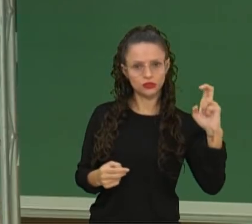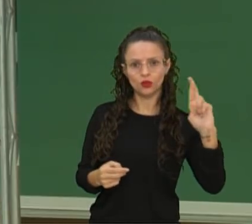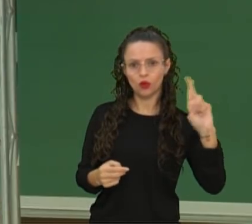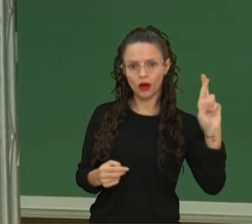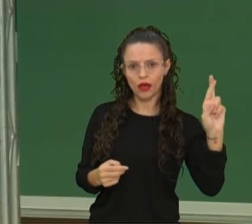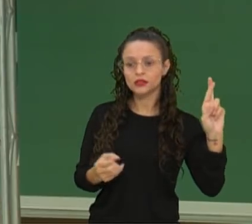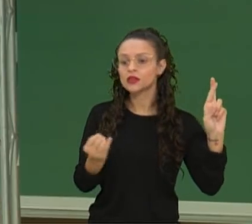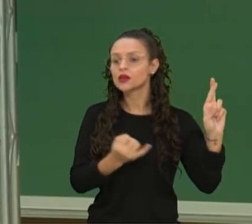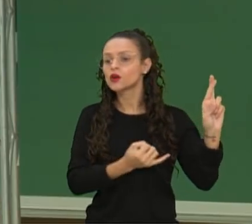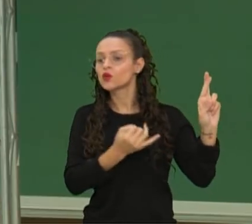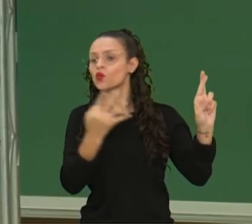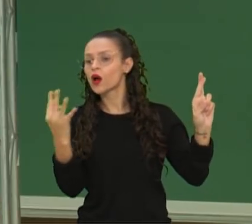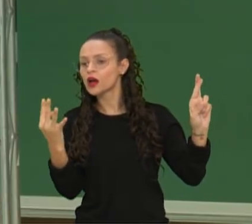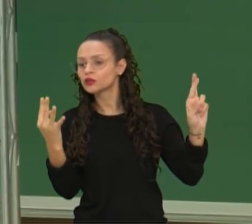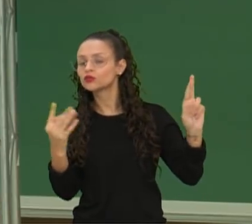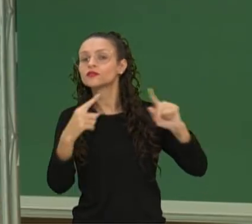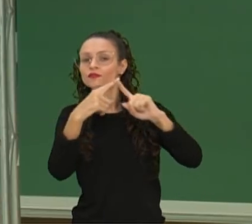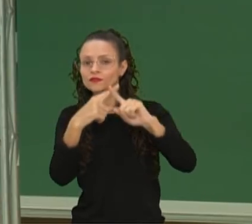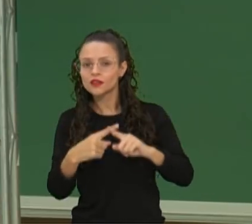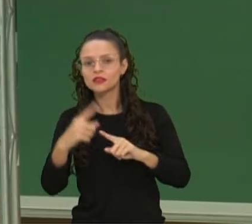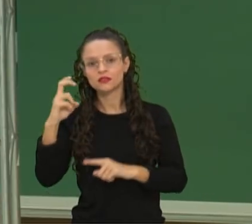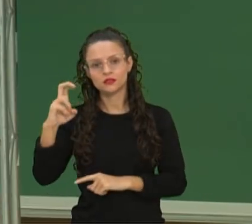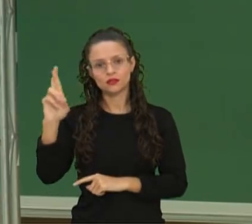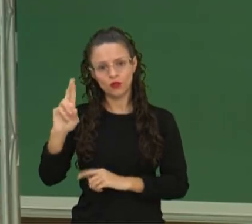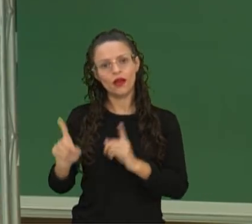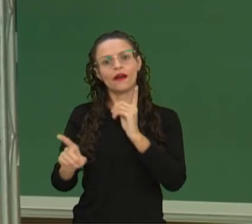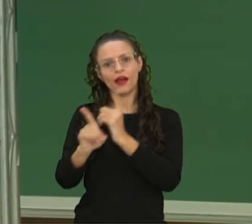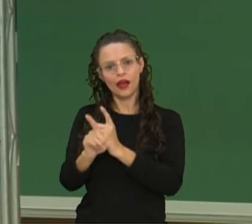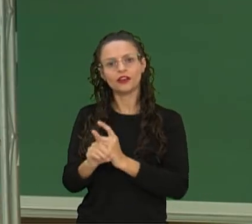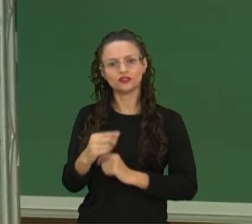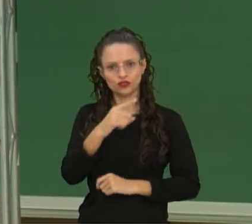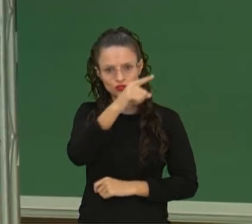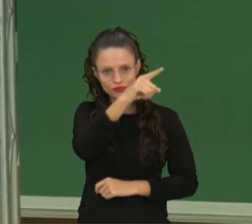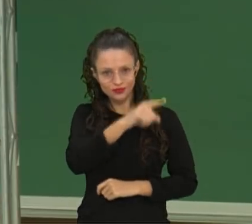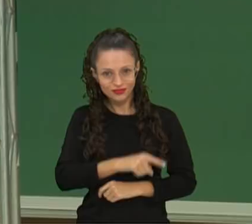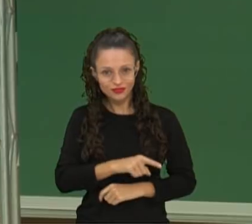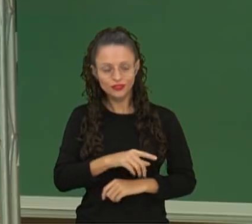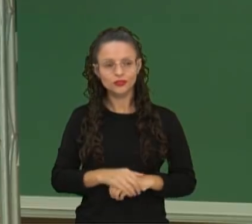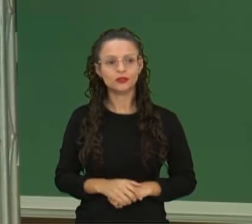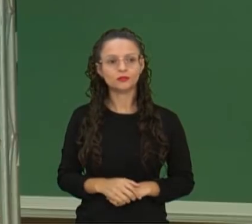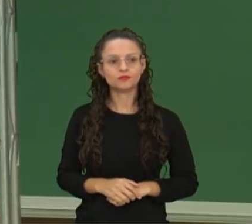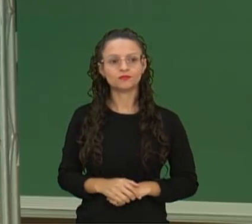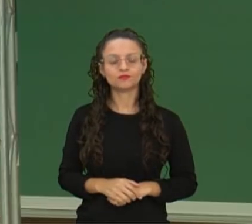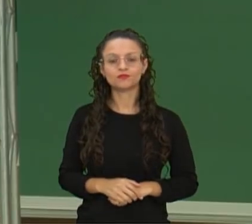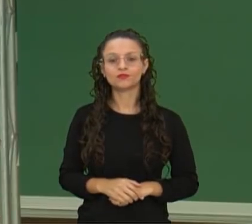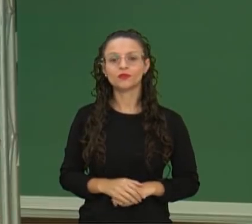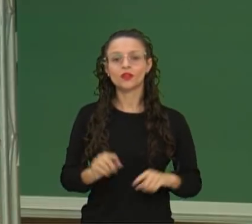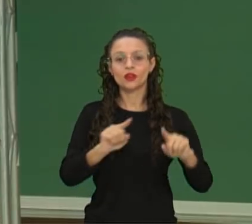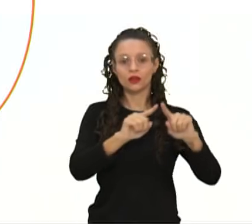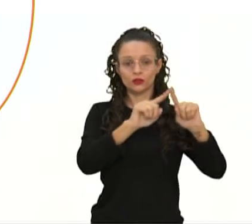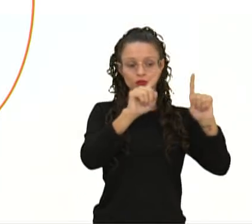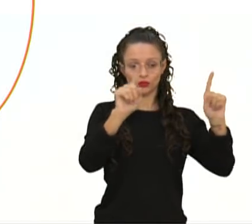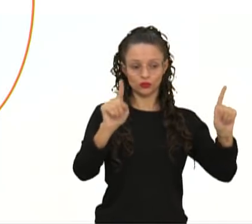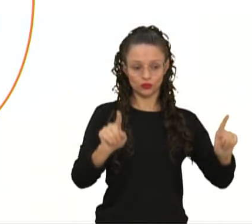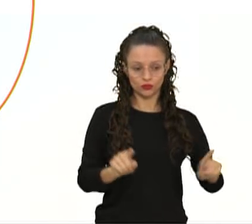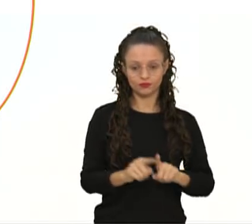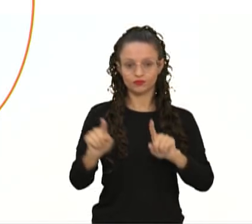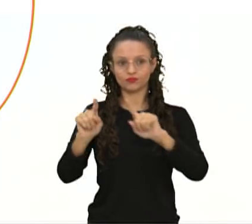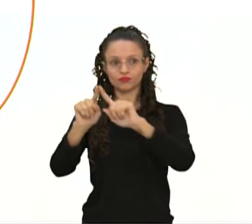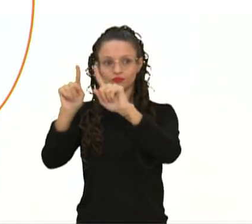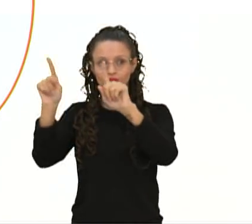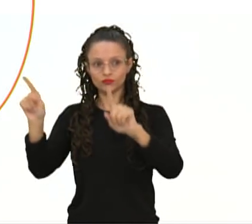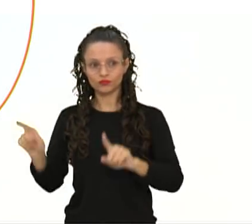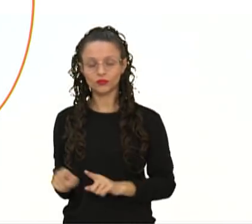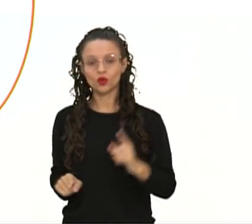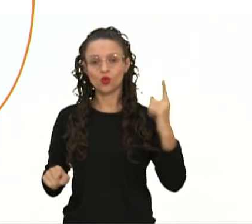quantidade de produtos vezes R$ 5,00, eu tenho esse valor. Em diagrama, o que a gente tem? O 1 leva